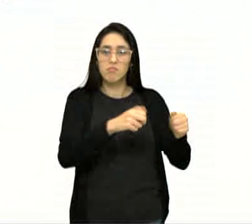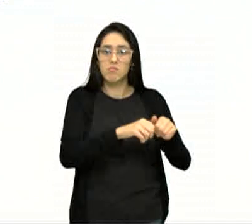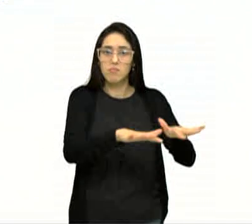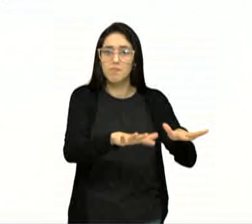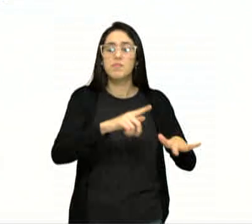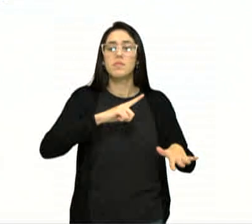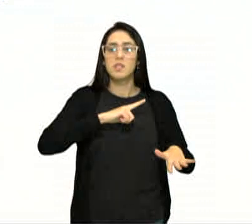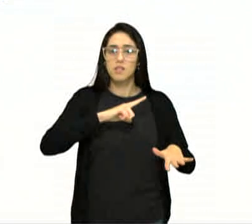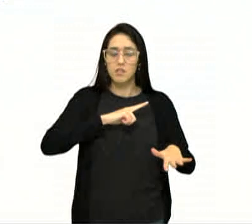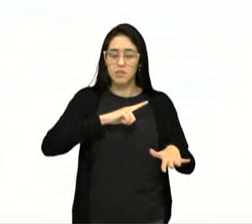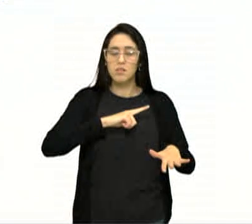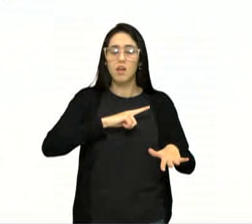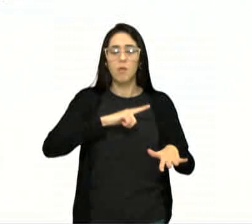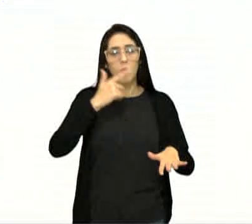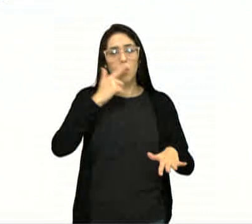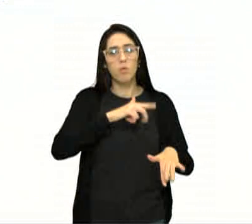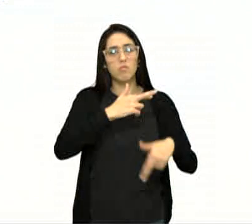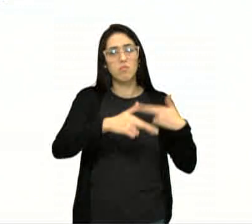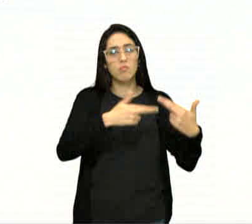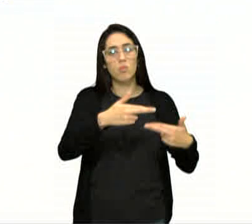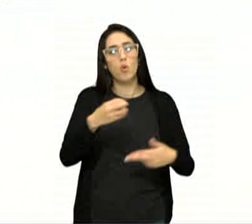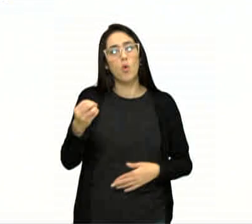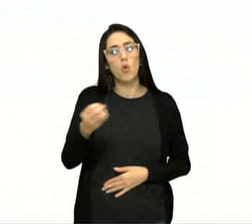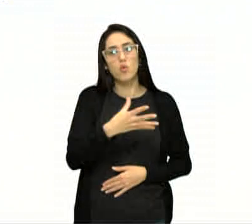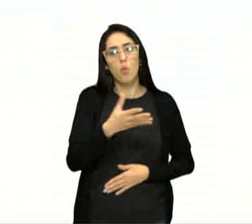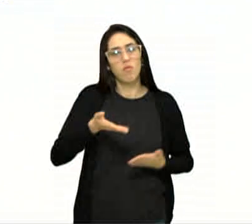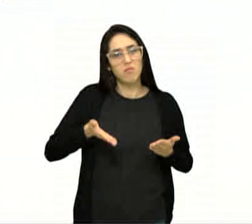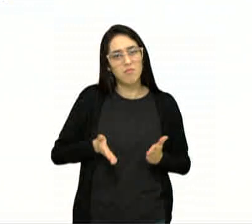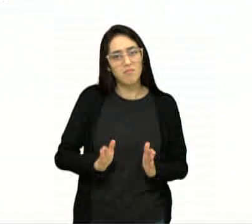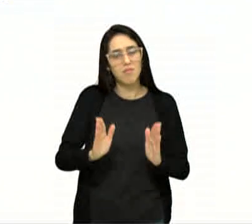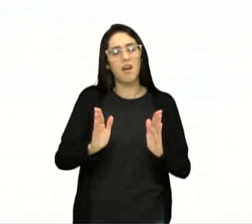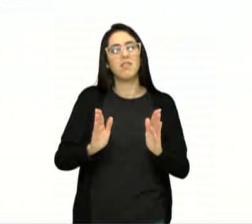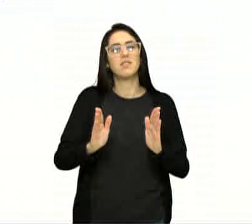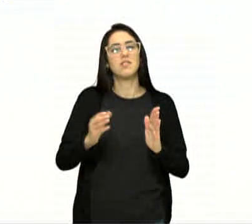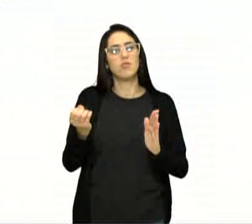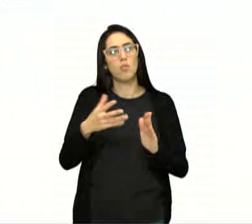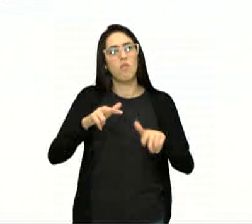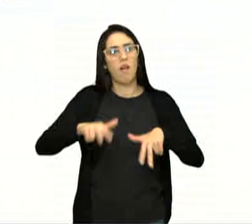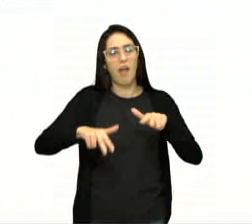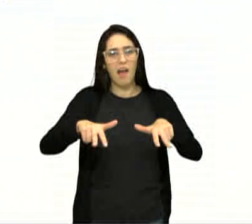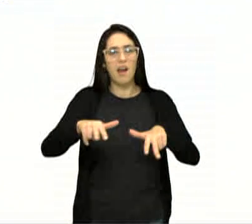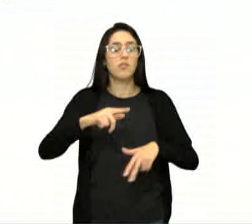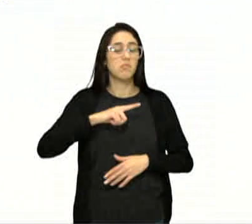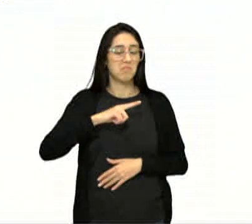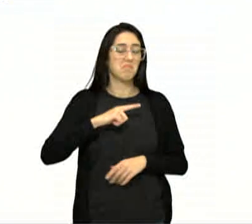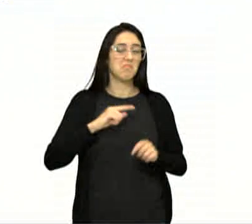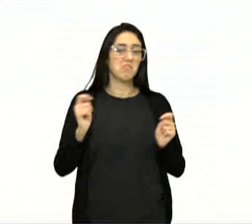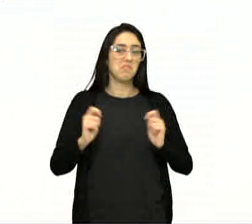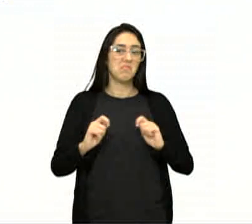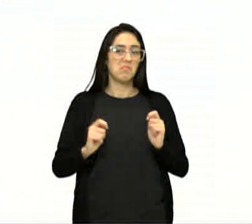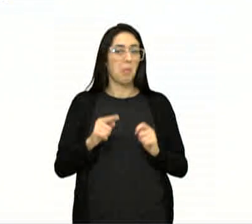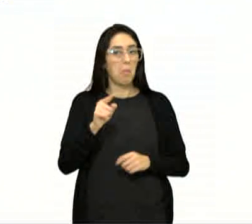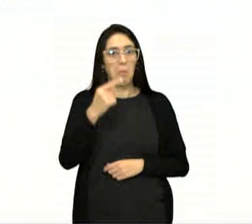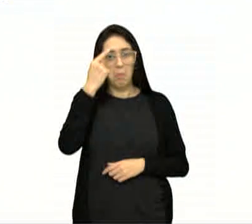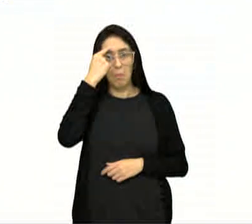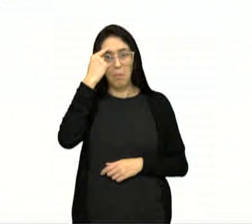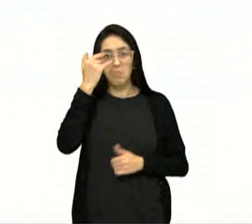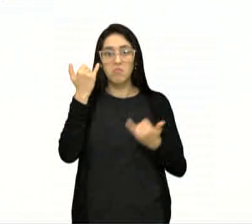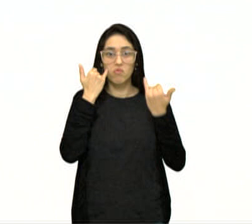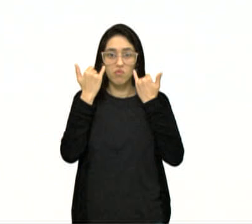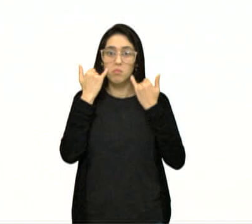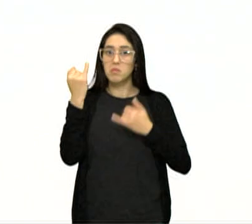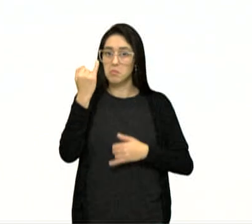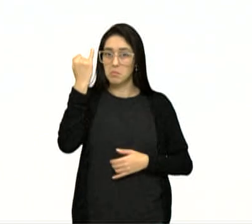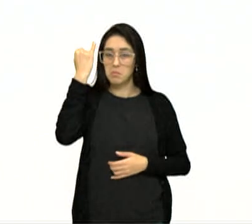óvulos não fecundados podem dar origem a um novo indivíduo através do processo chamado partenogênese. Então, fica ligado aí nessa informação que